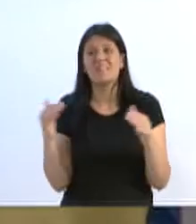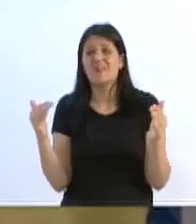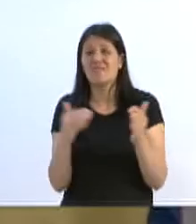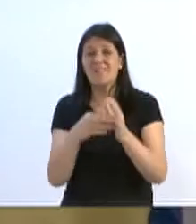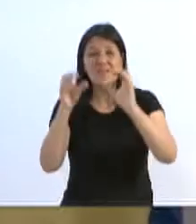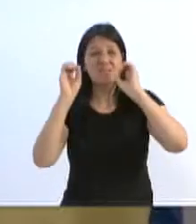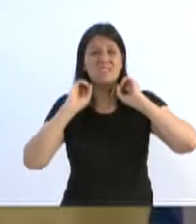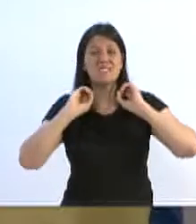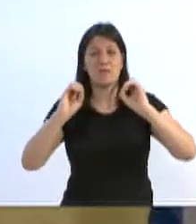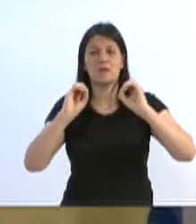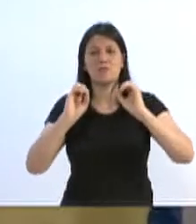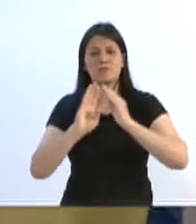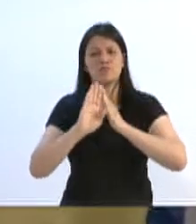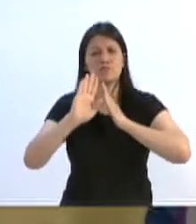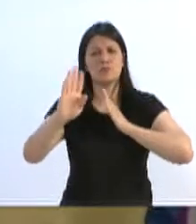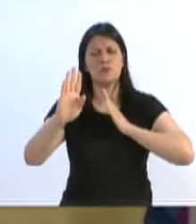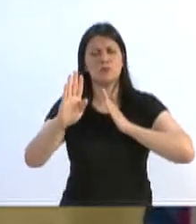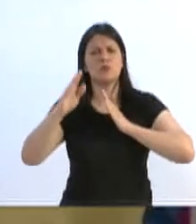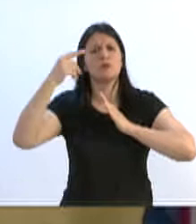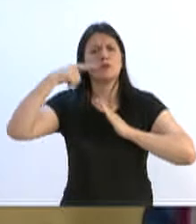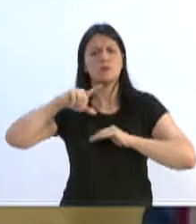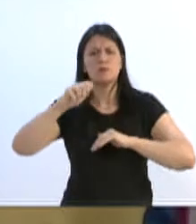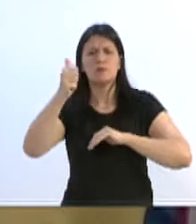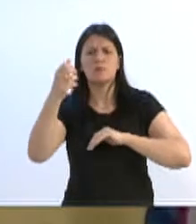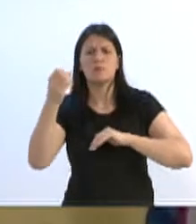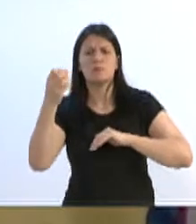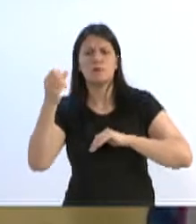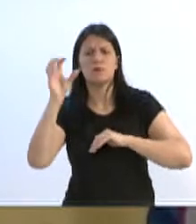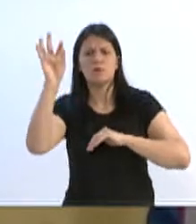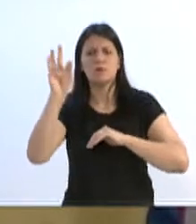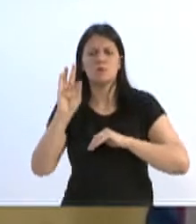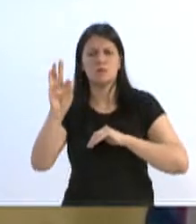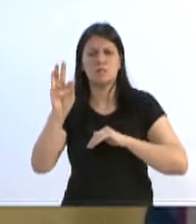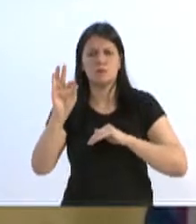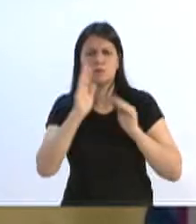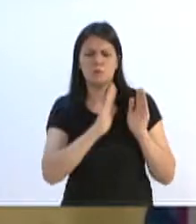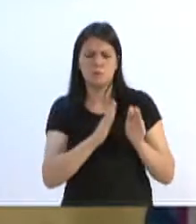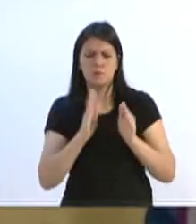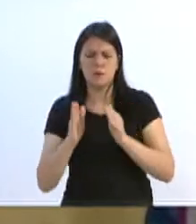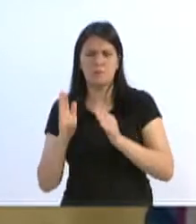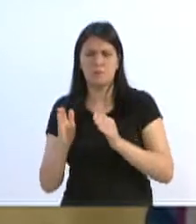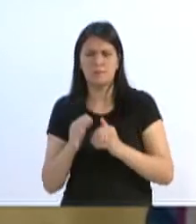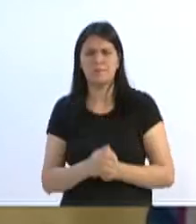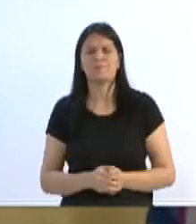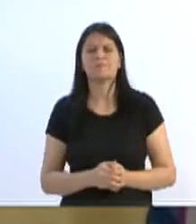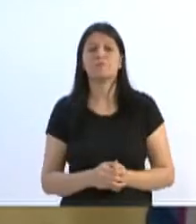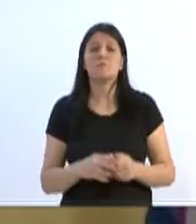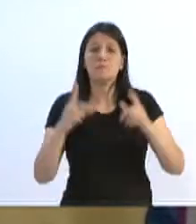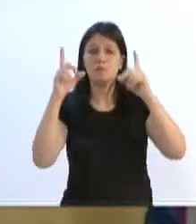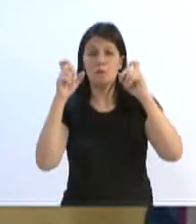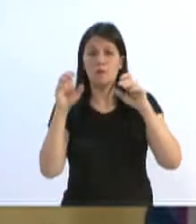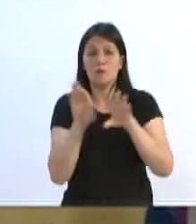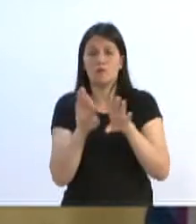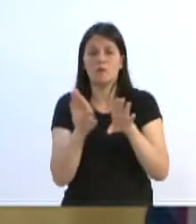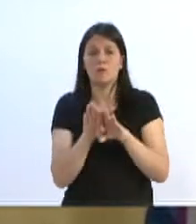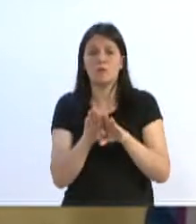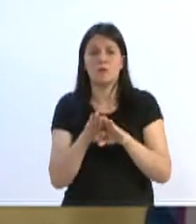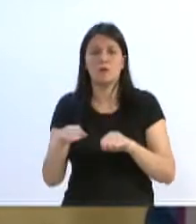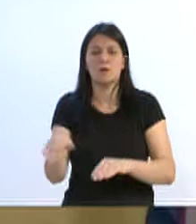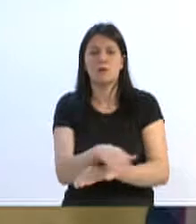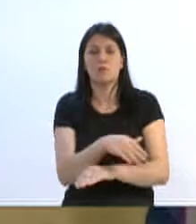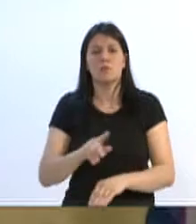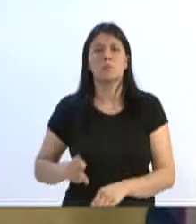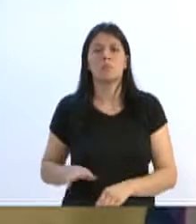que já atingiram a meta dos 100 por cento dentro do programa fotos também estive onde lá na rua gustavo maior no progresso também